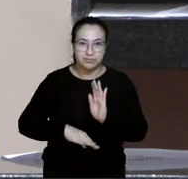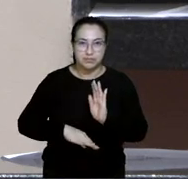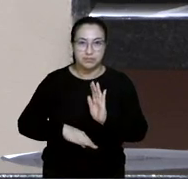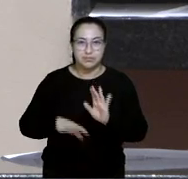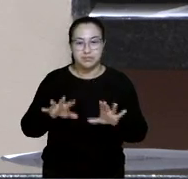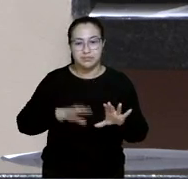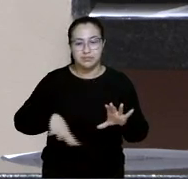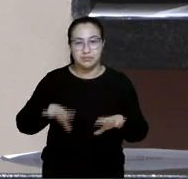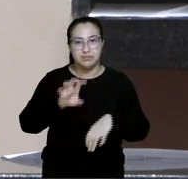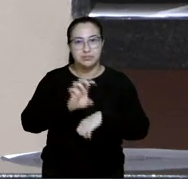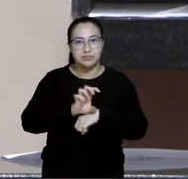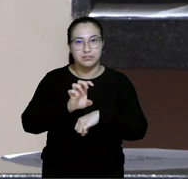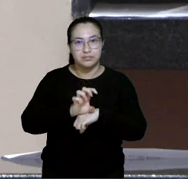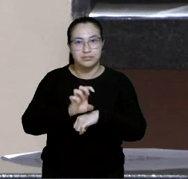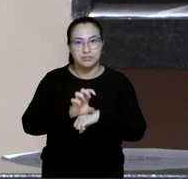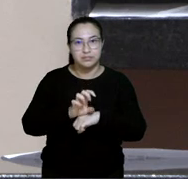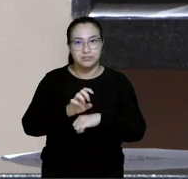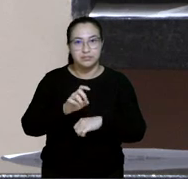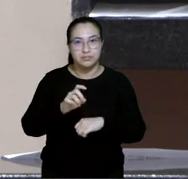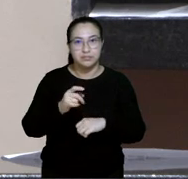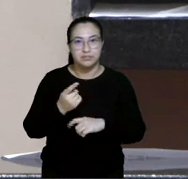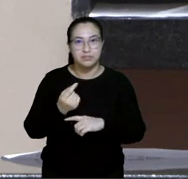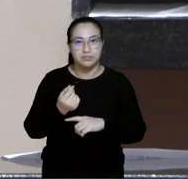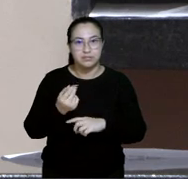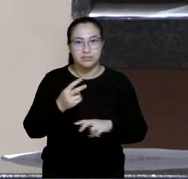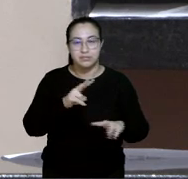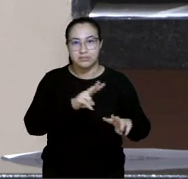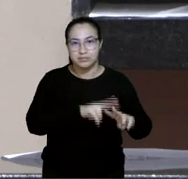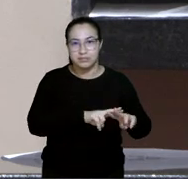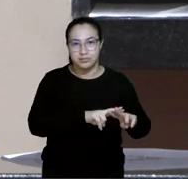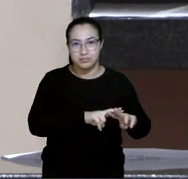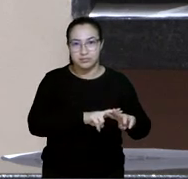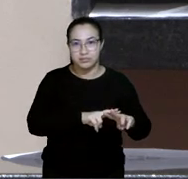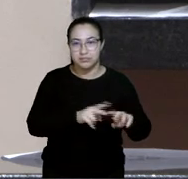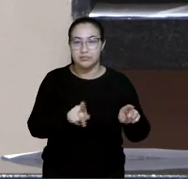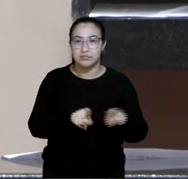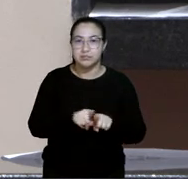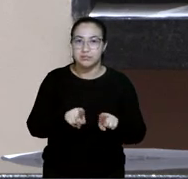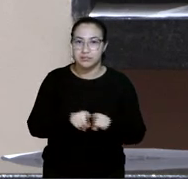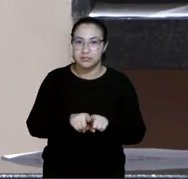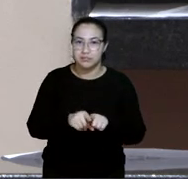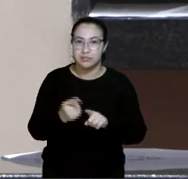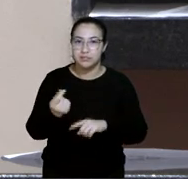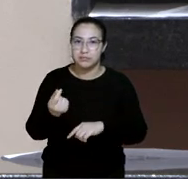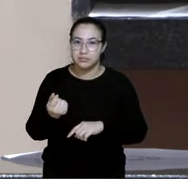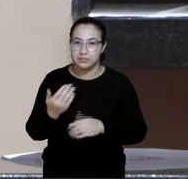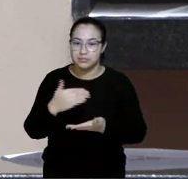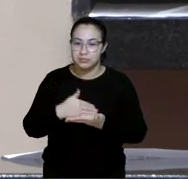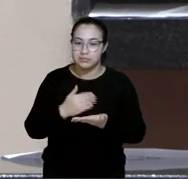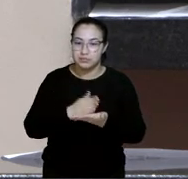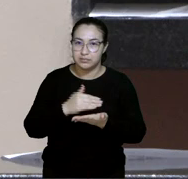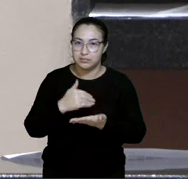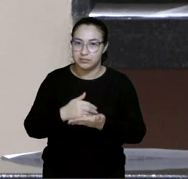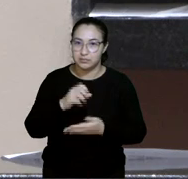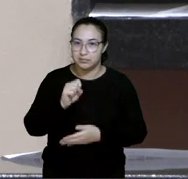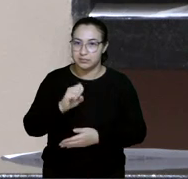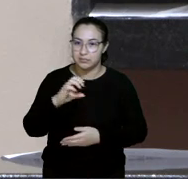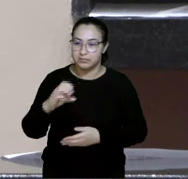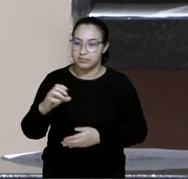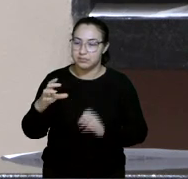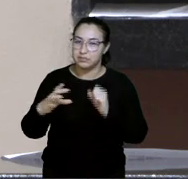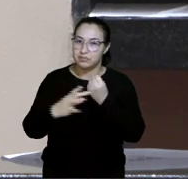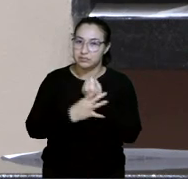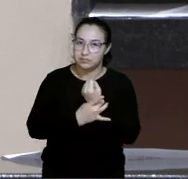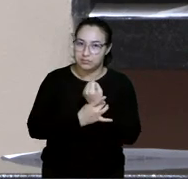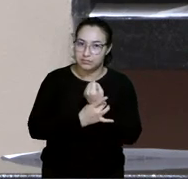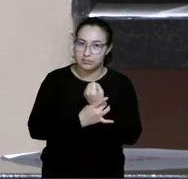Estado, do Fundo Penitenciário do Estado de Santa Catarina e do Fundo de Repartição, SC Seguro. Parecer favorável da